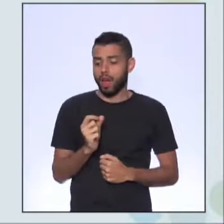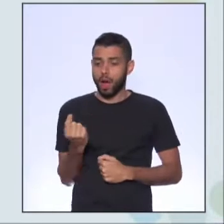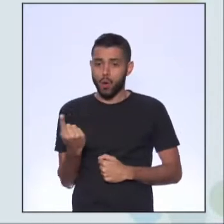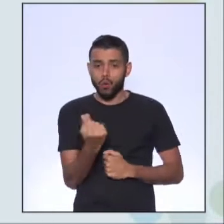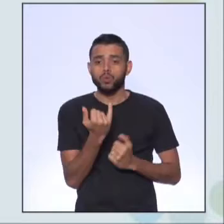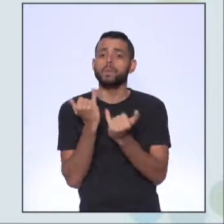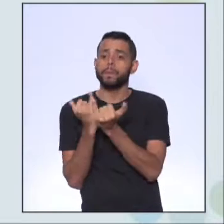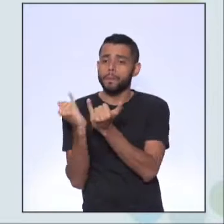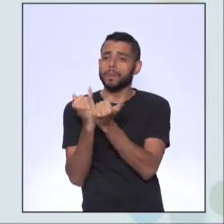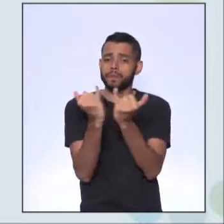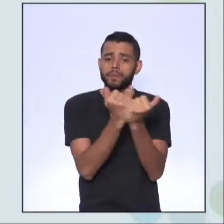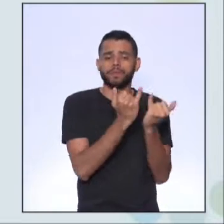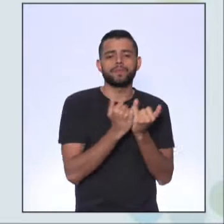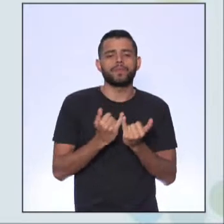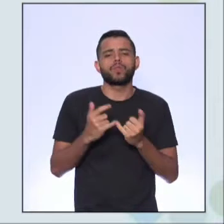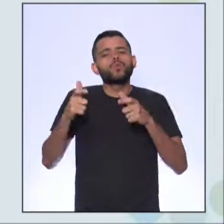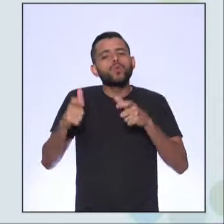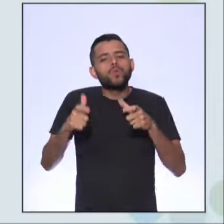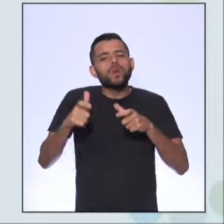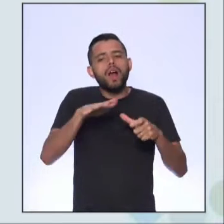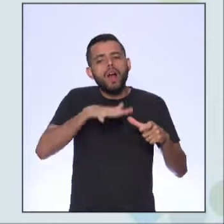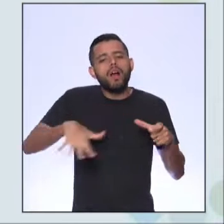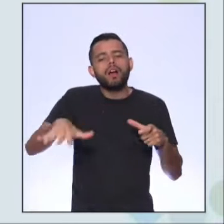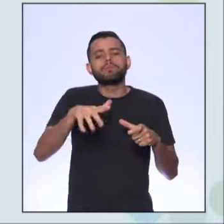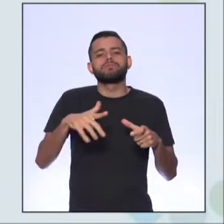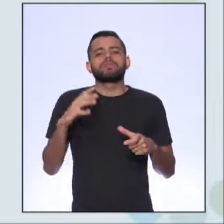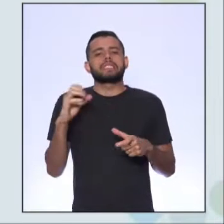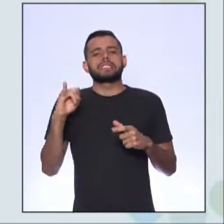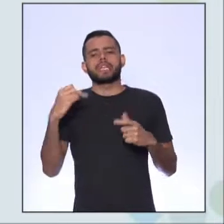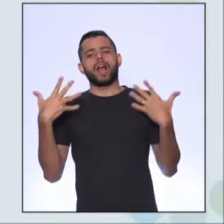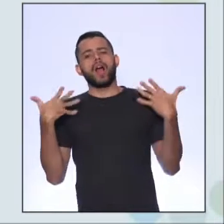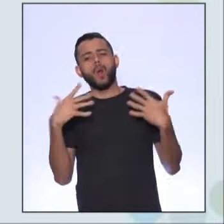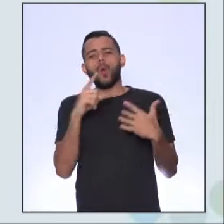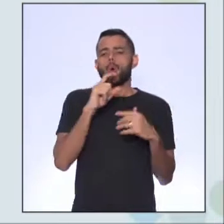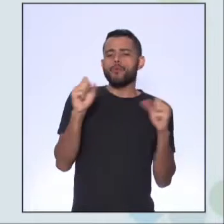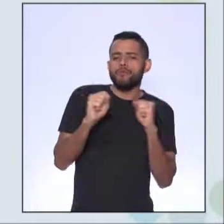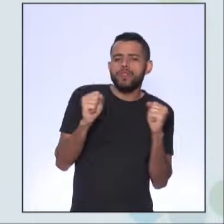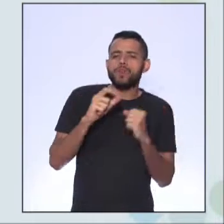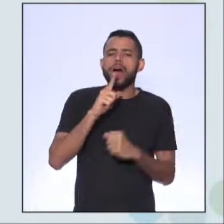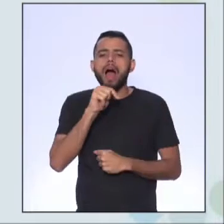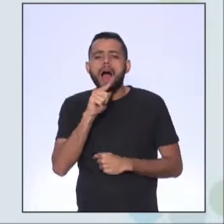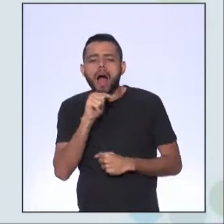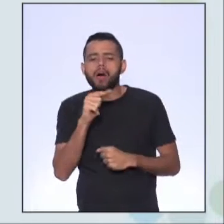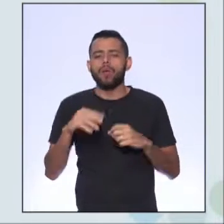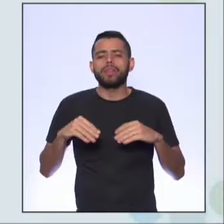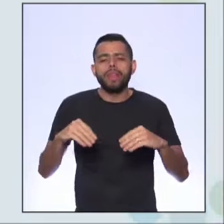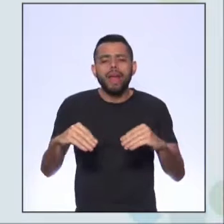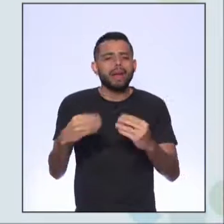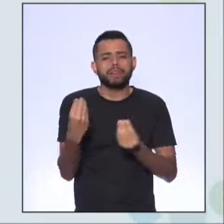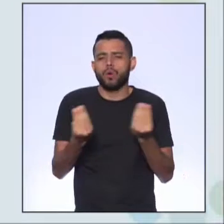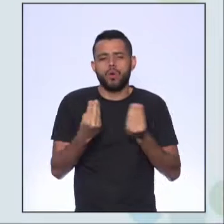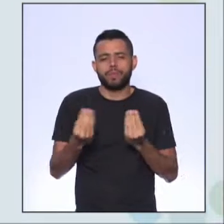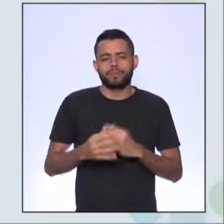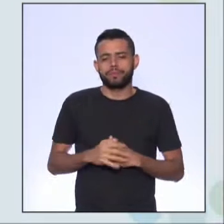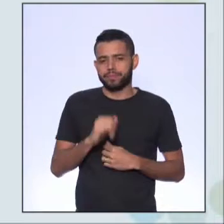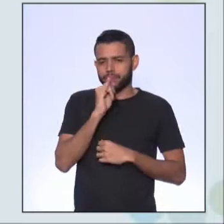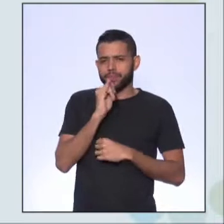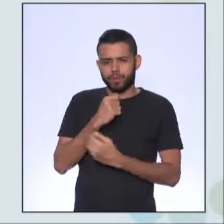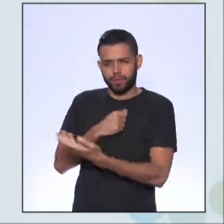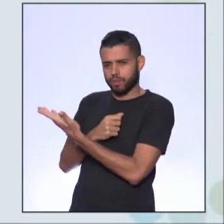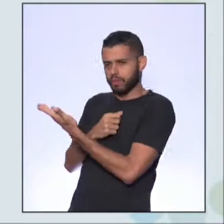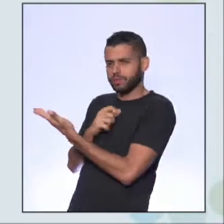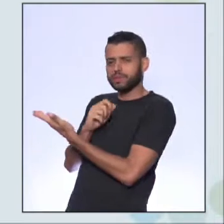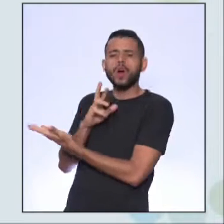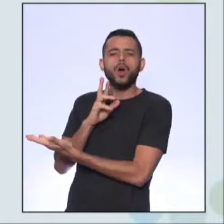tá? Em seu clima, né? E em suas condições em geral. Por exemplo, na região ali que está rosa, no mapinha de